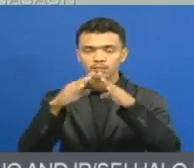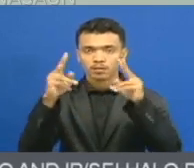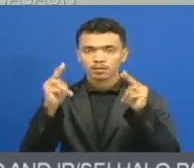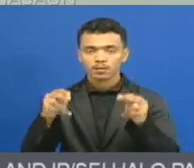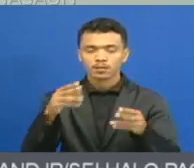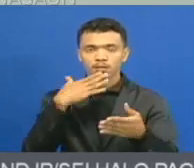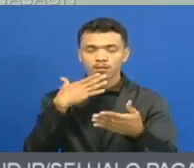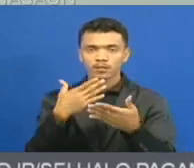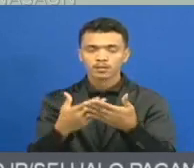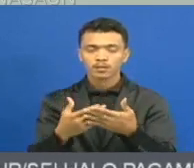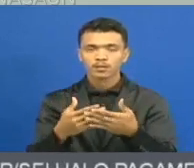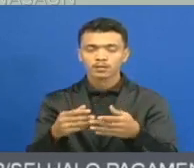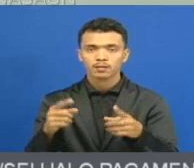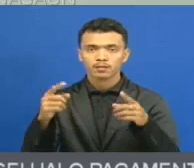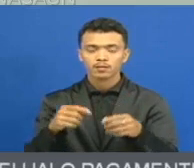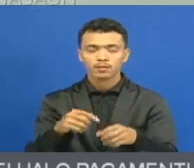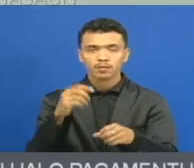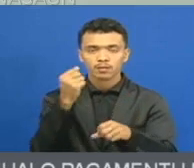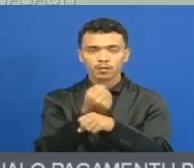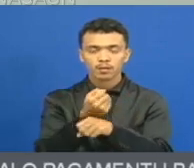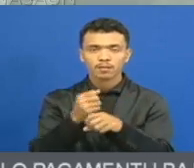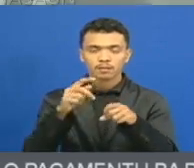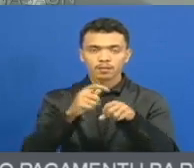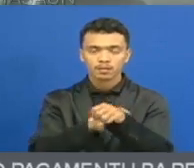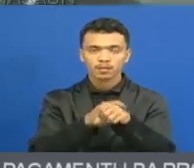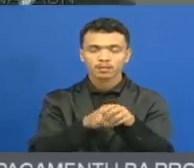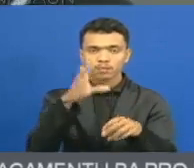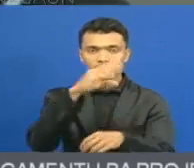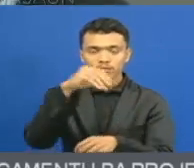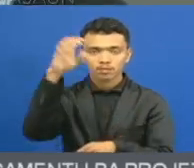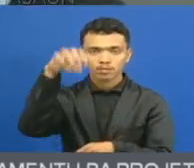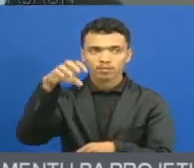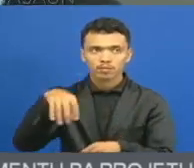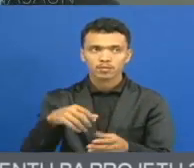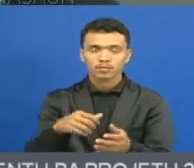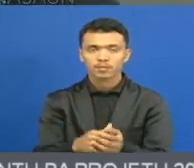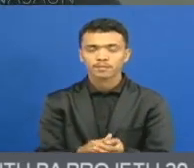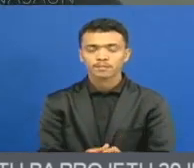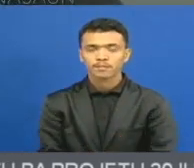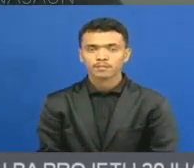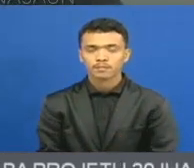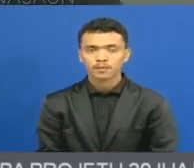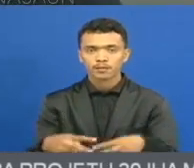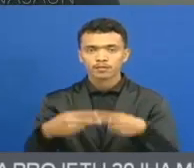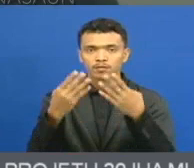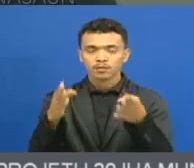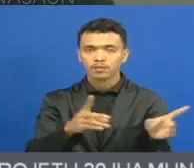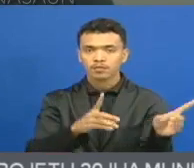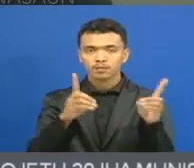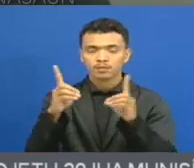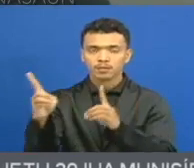nebe tahan ba clima. Tahamba balor naruga, tahamba udan. Tuir analisador para revisão nacional voluntária para